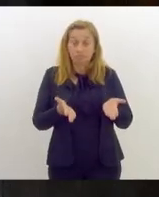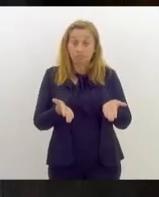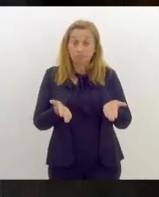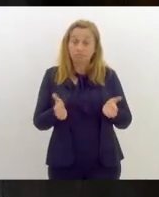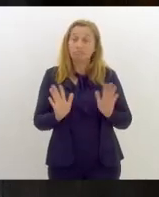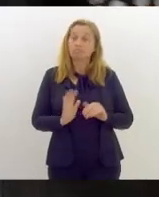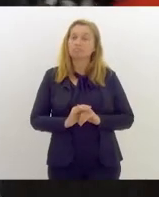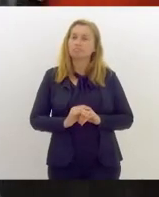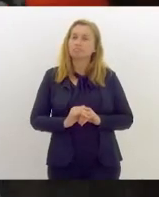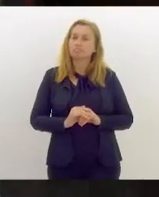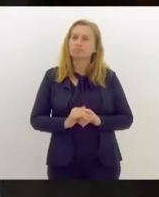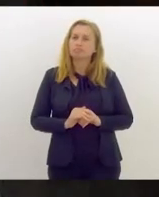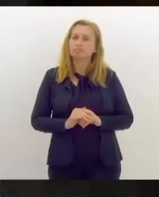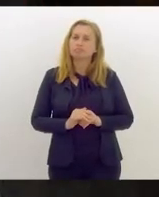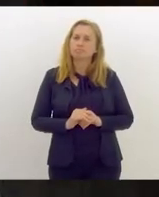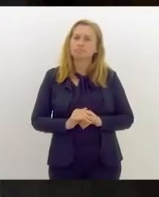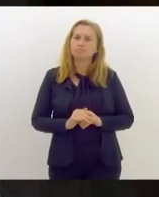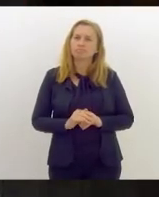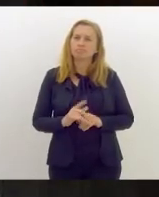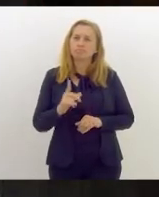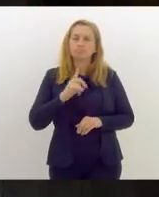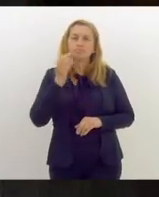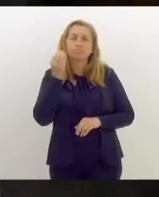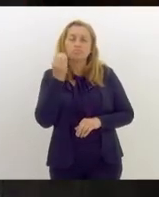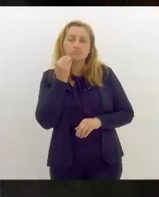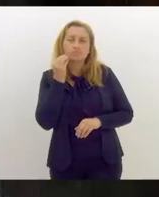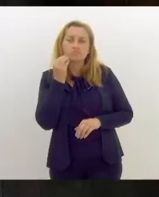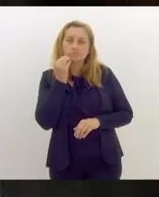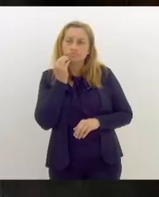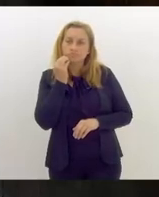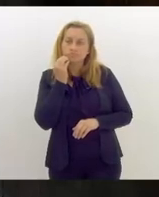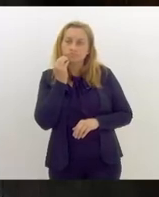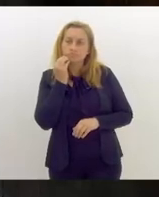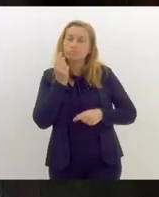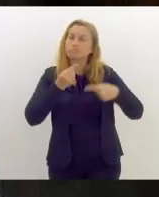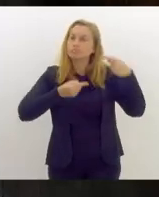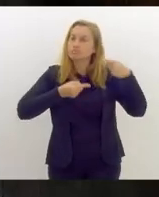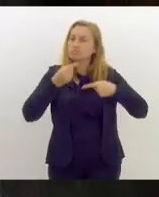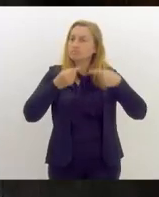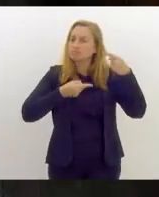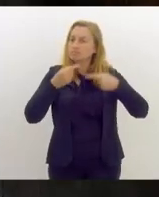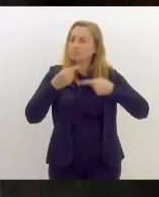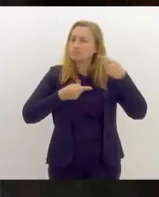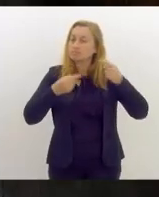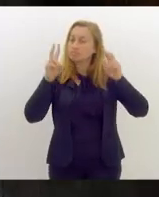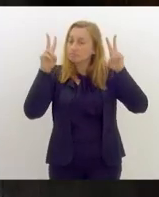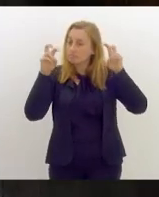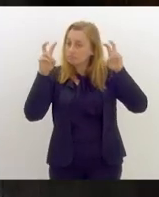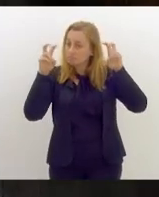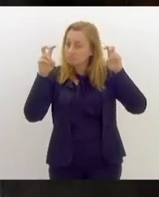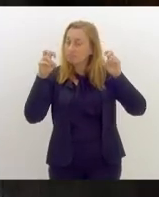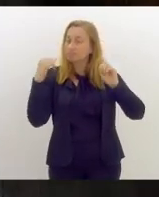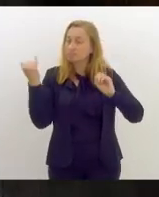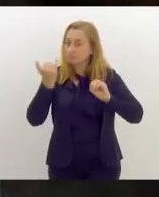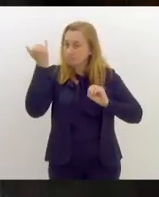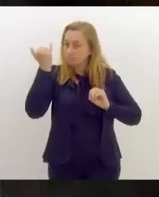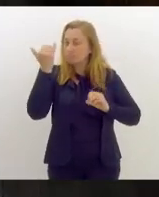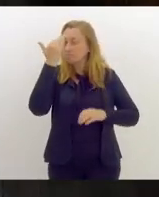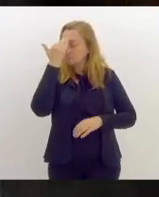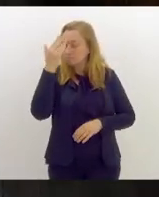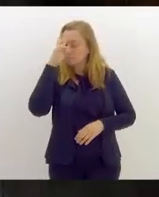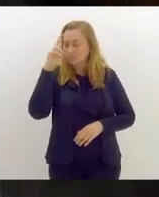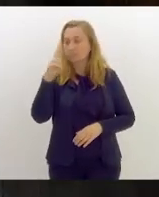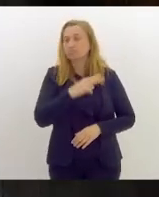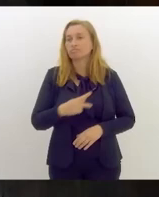pelo menos nós estamos tendo a oportunidade de discutir matéria tão relevante Muito